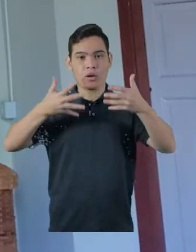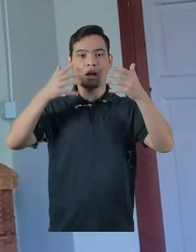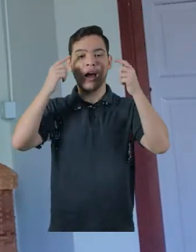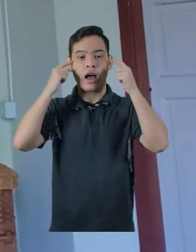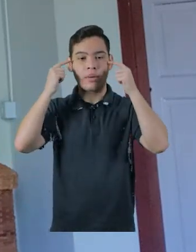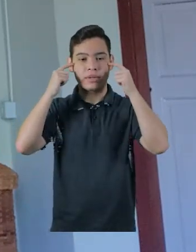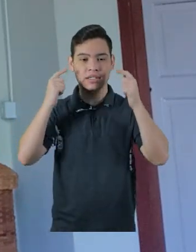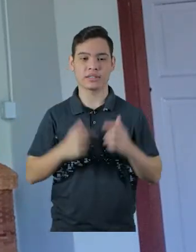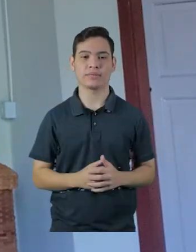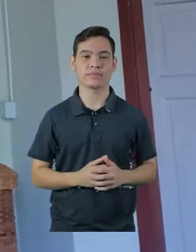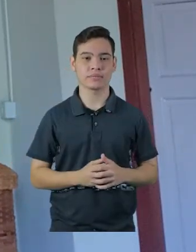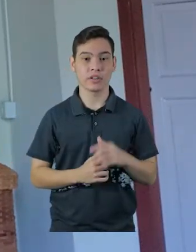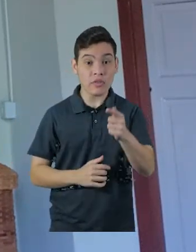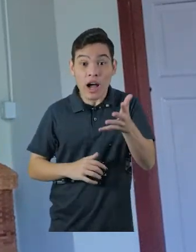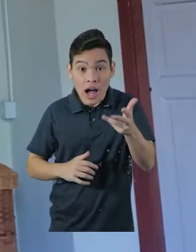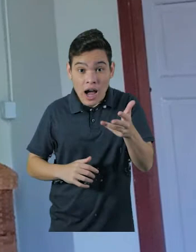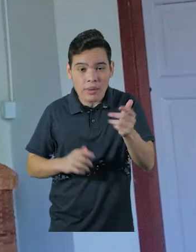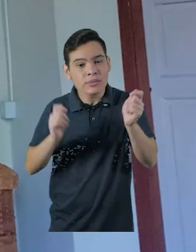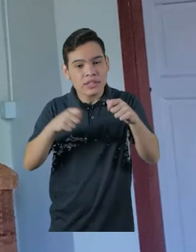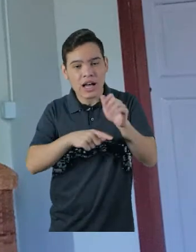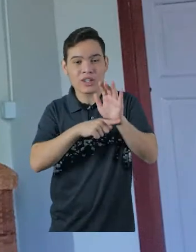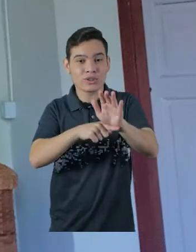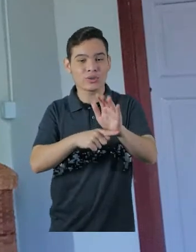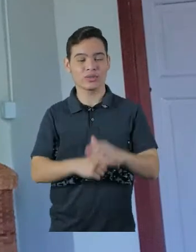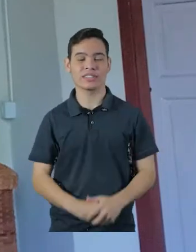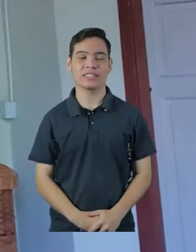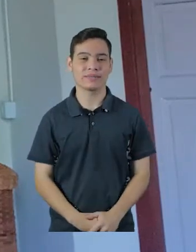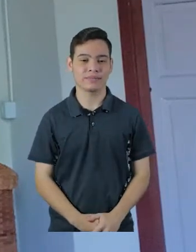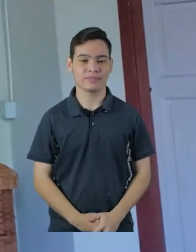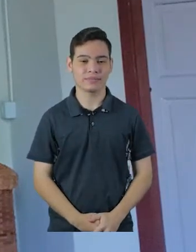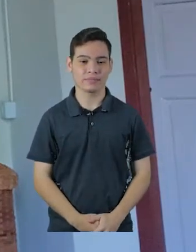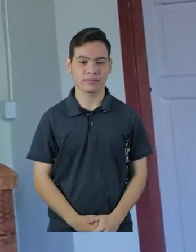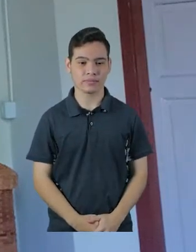A velocidade, nesse caso, pode ajudar.